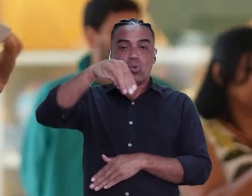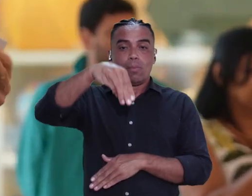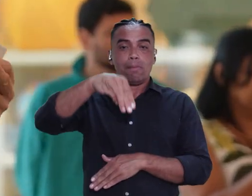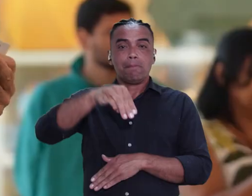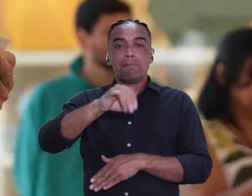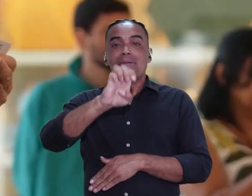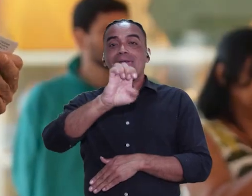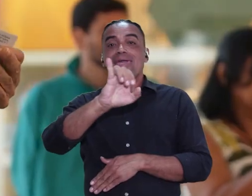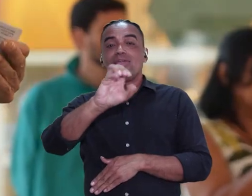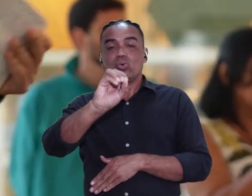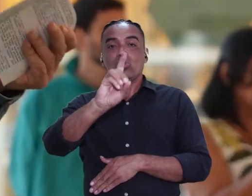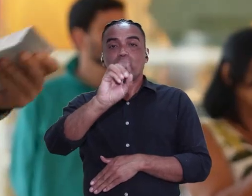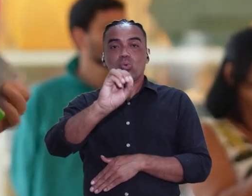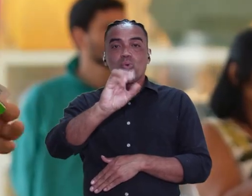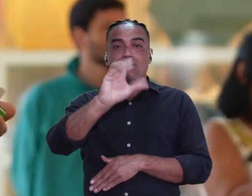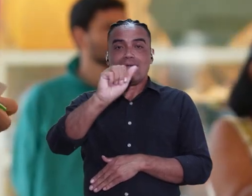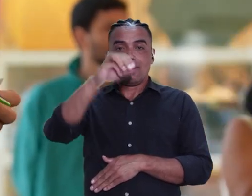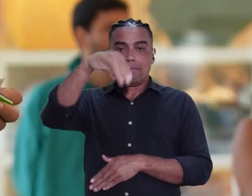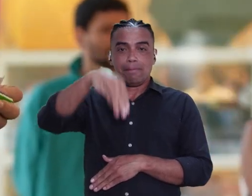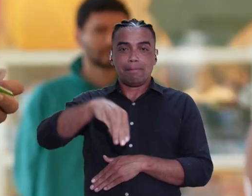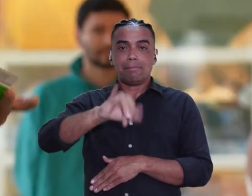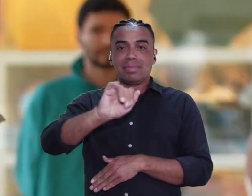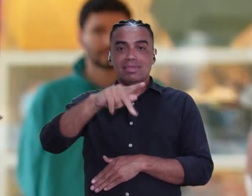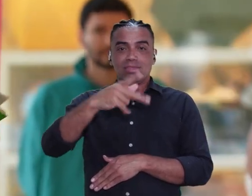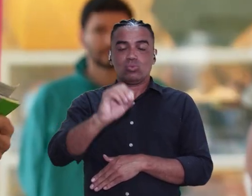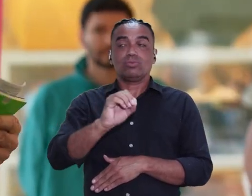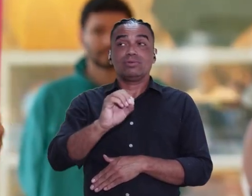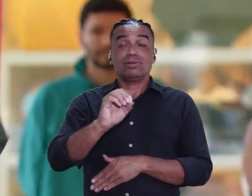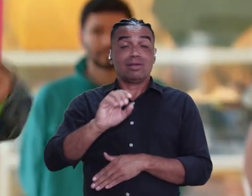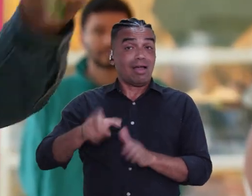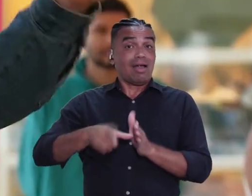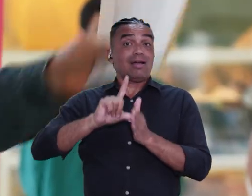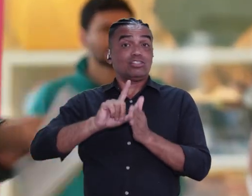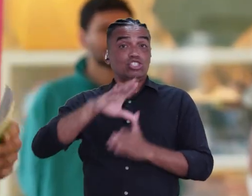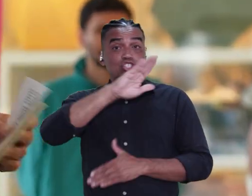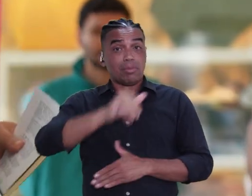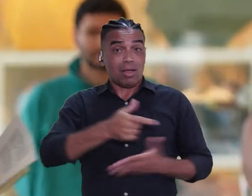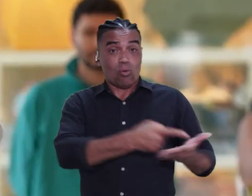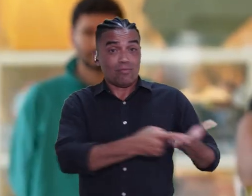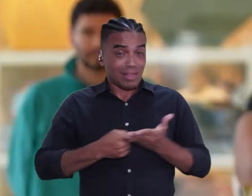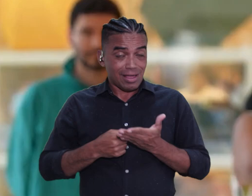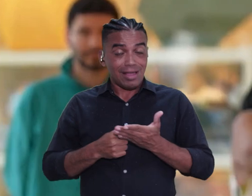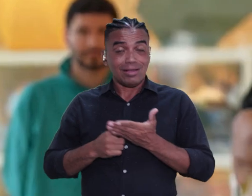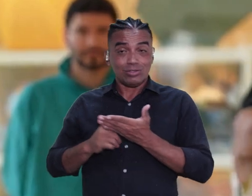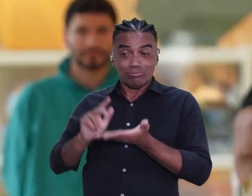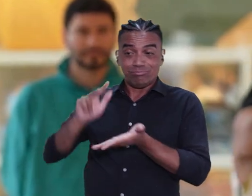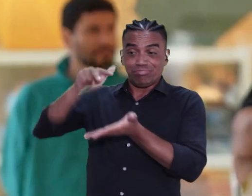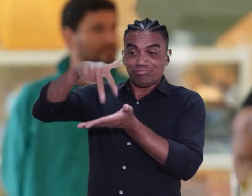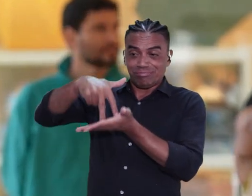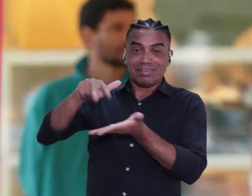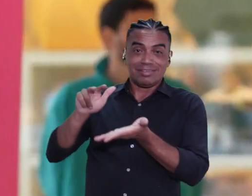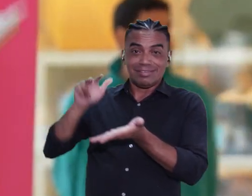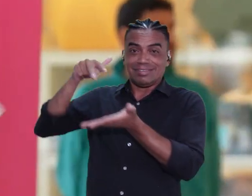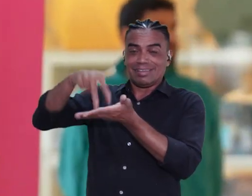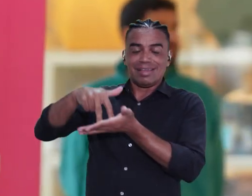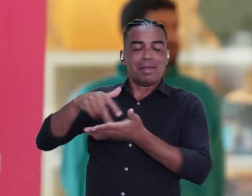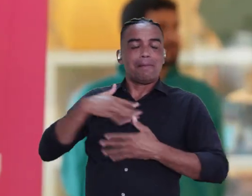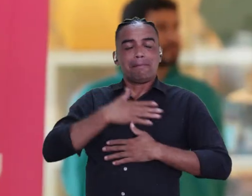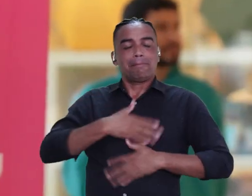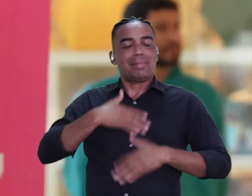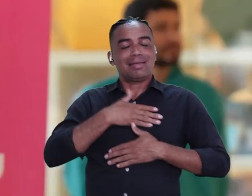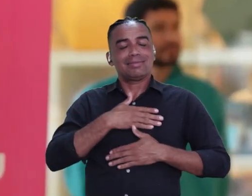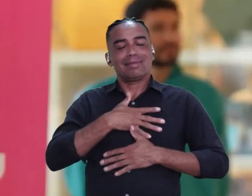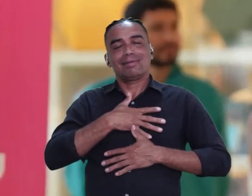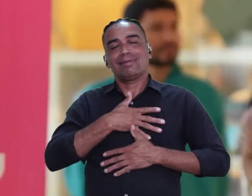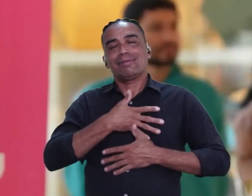eu vou, antes de chamar os nossos convidados, que eu tenho um prazer enorme estar com eles, isso vocês também, eu